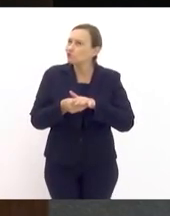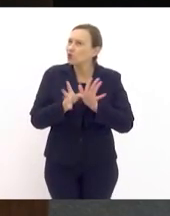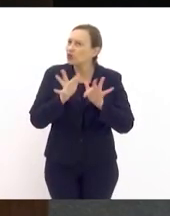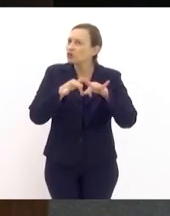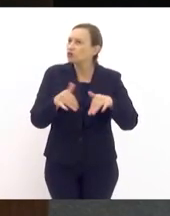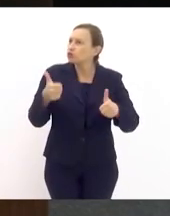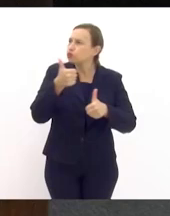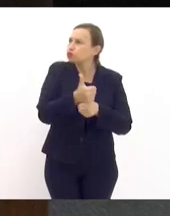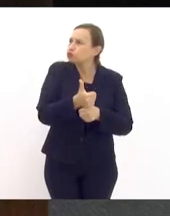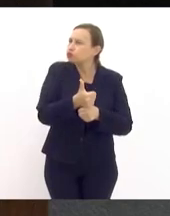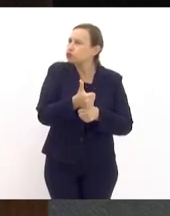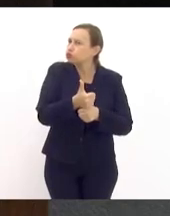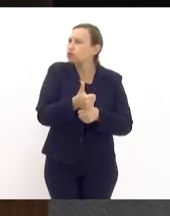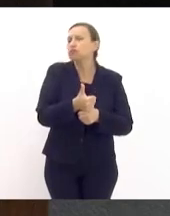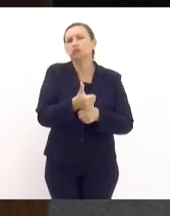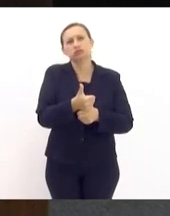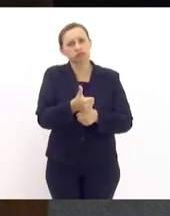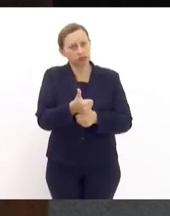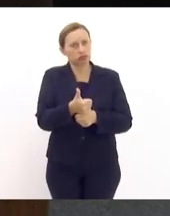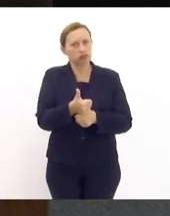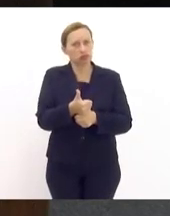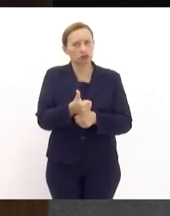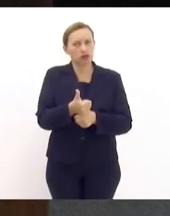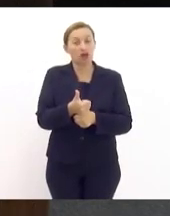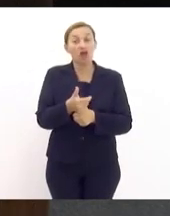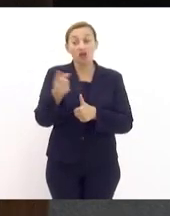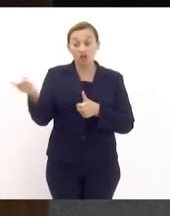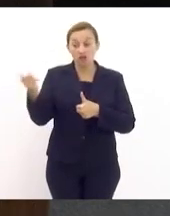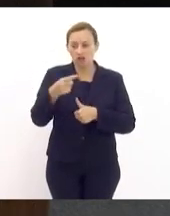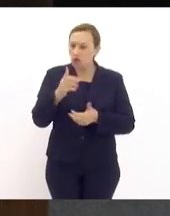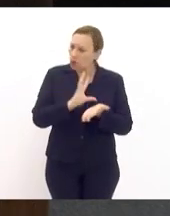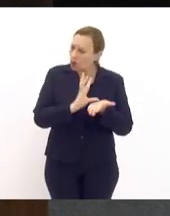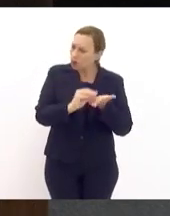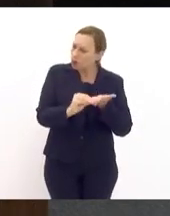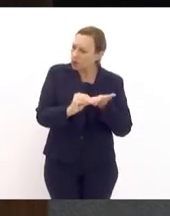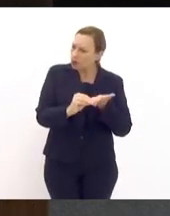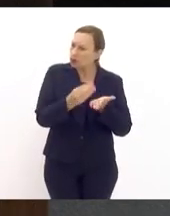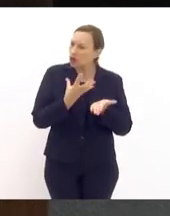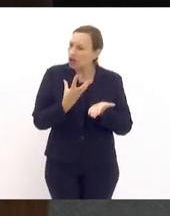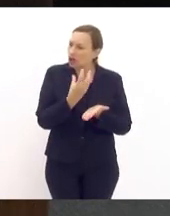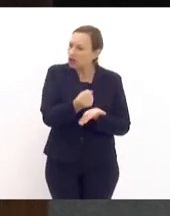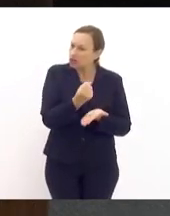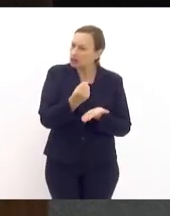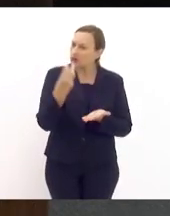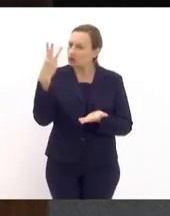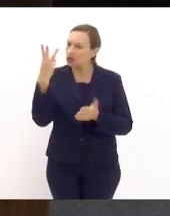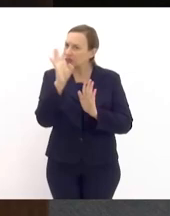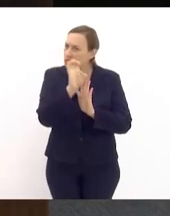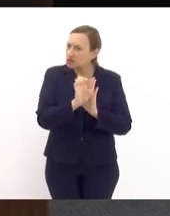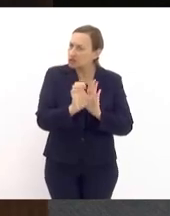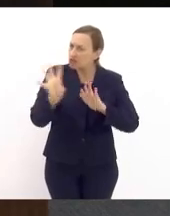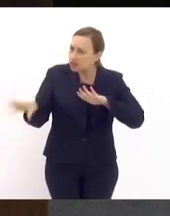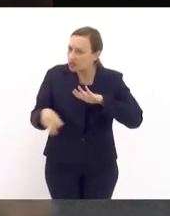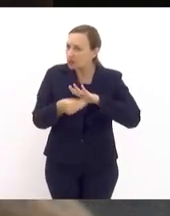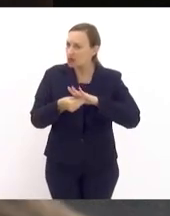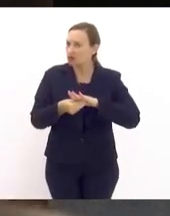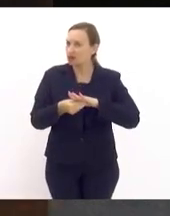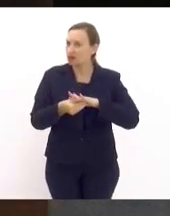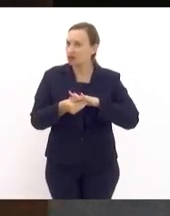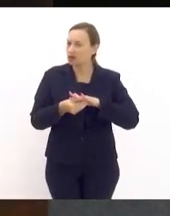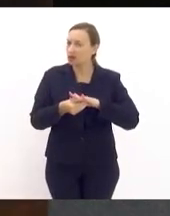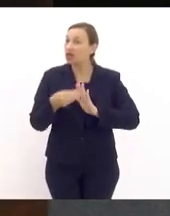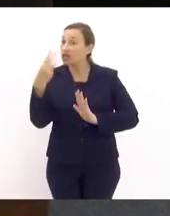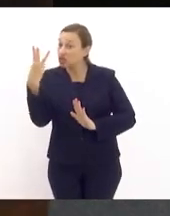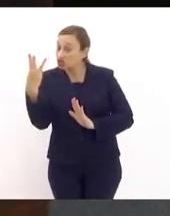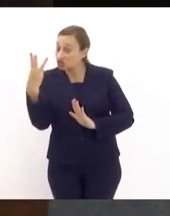concluindo por substitutivo. Veio à pauta, recebeu três emendas e as